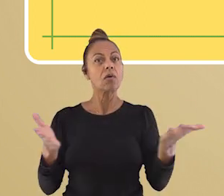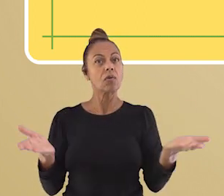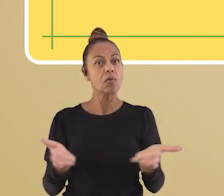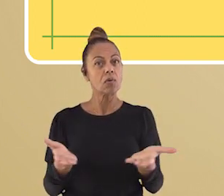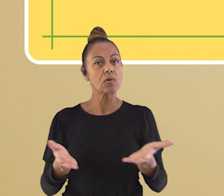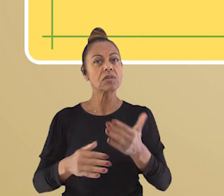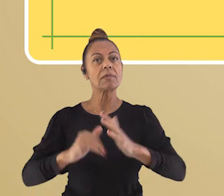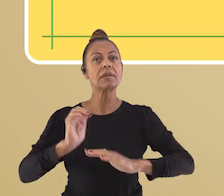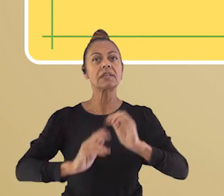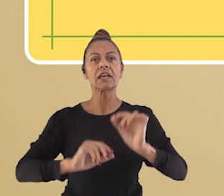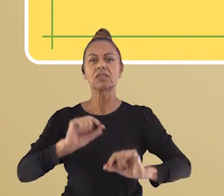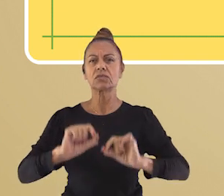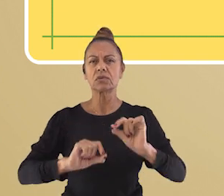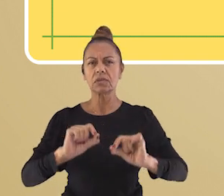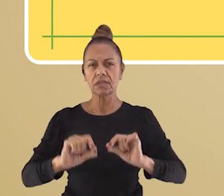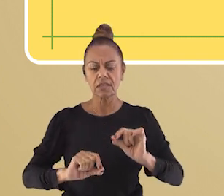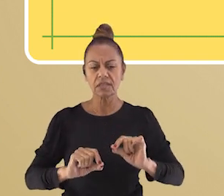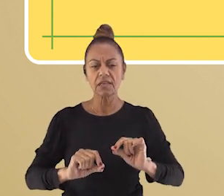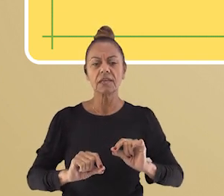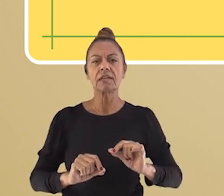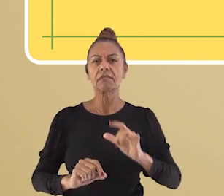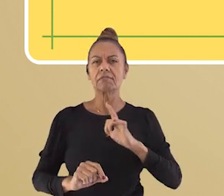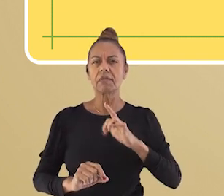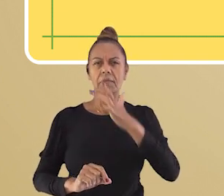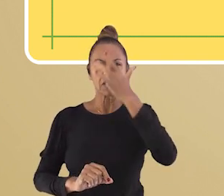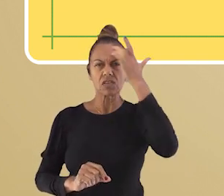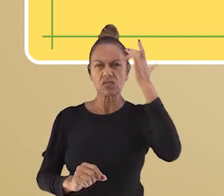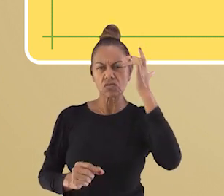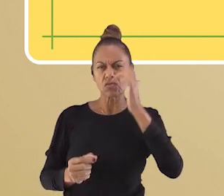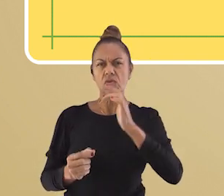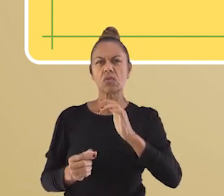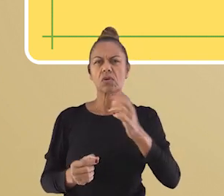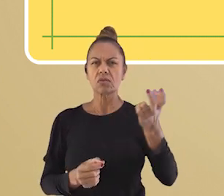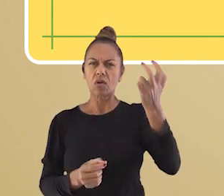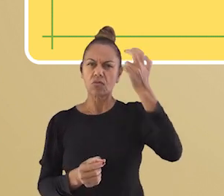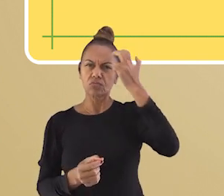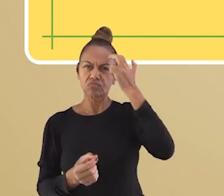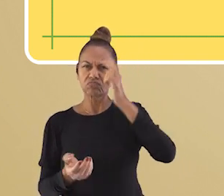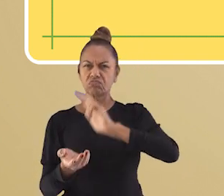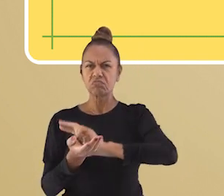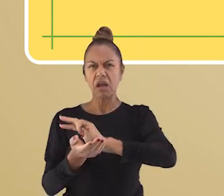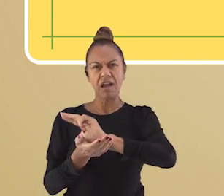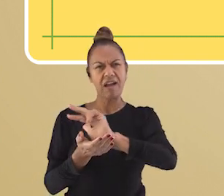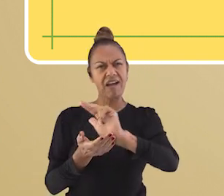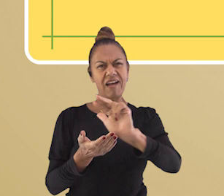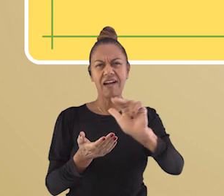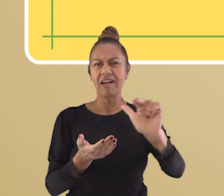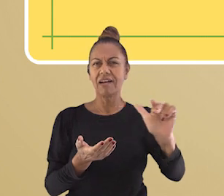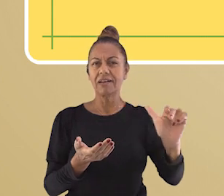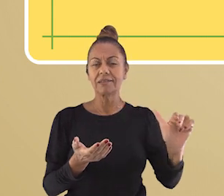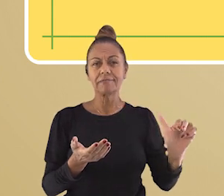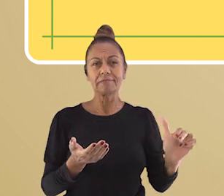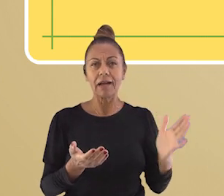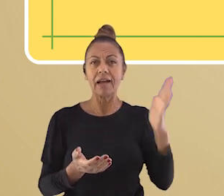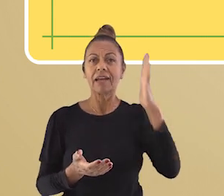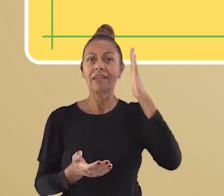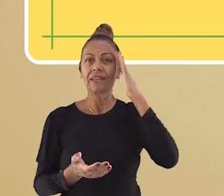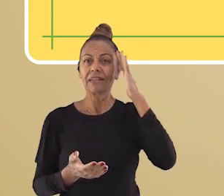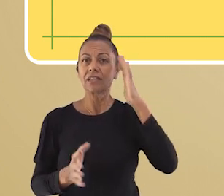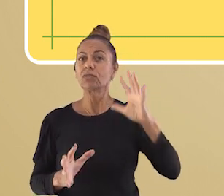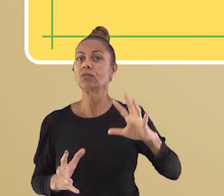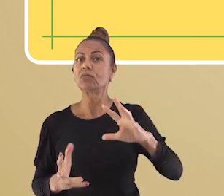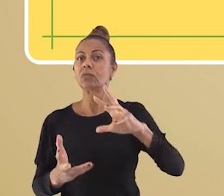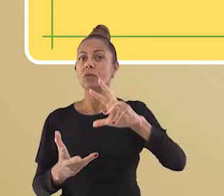manifestações culturais de minorias étnicas como forma de compreender a multiplicidade cultural na escala